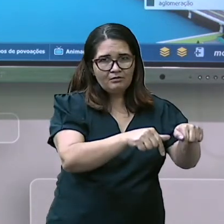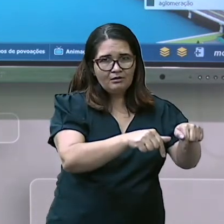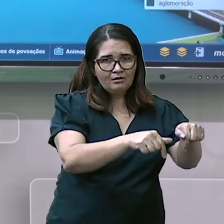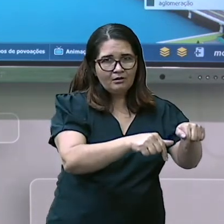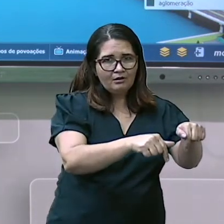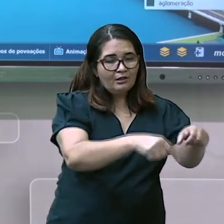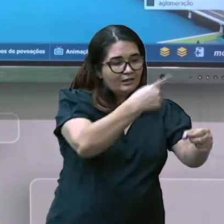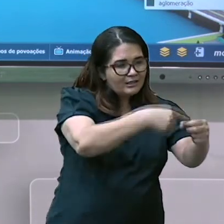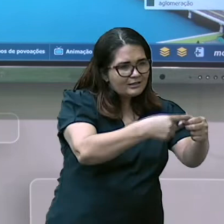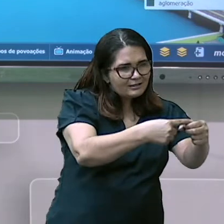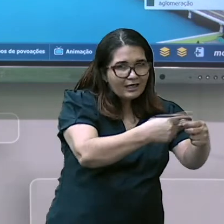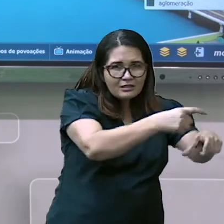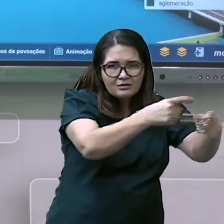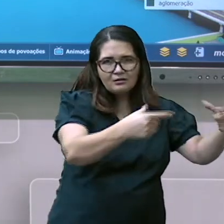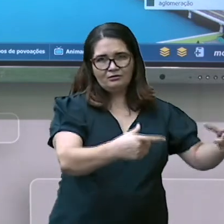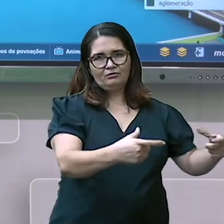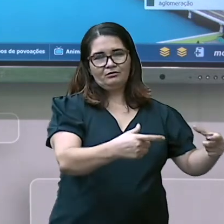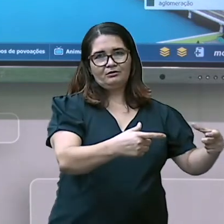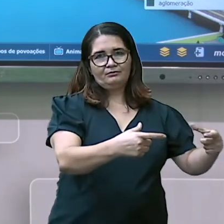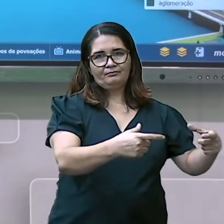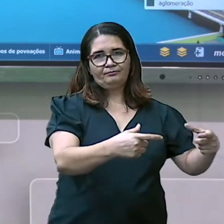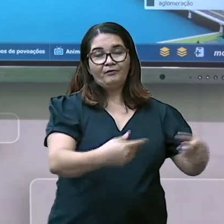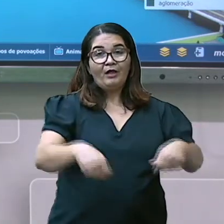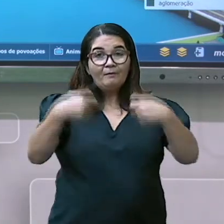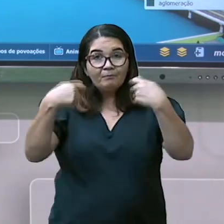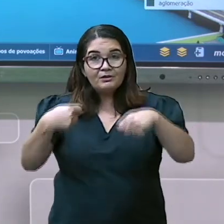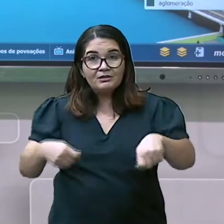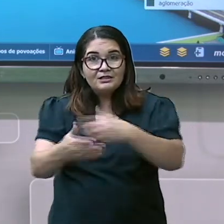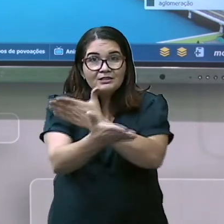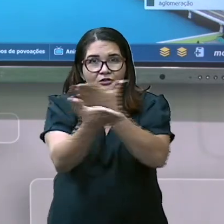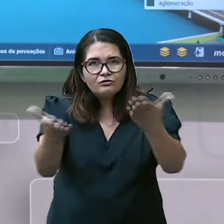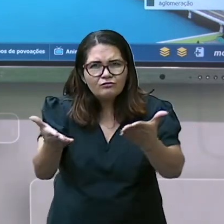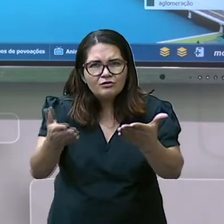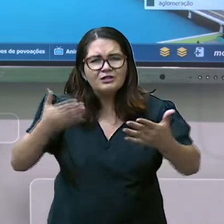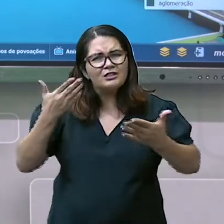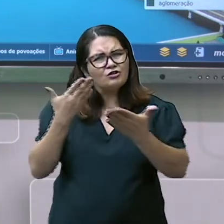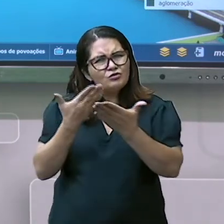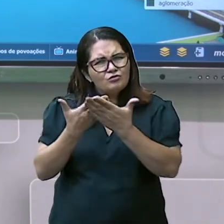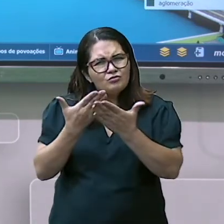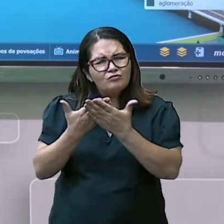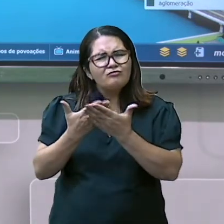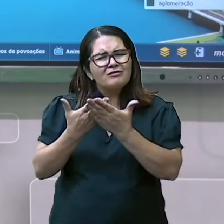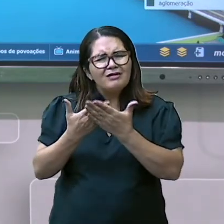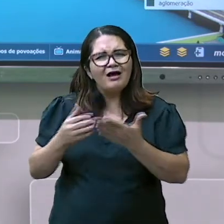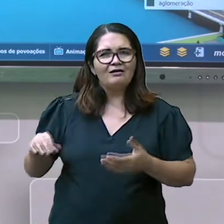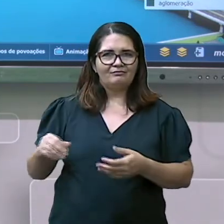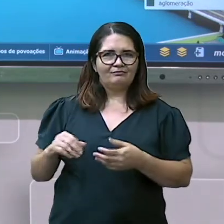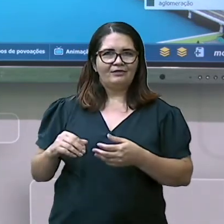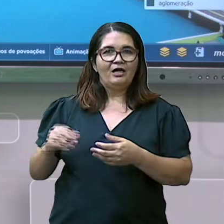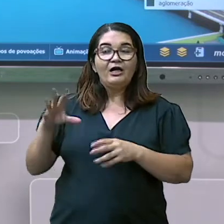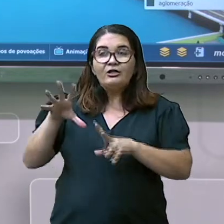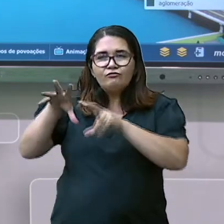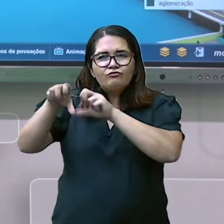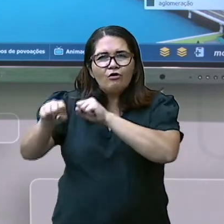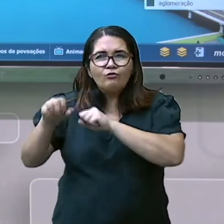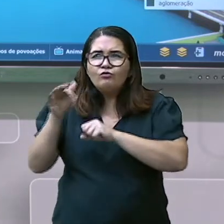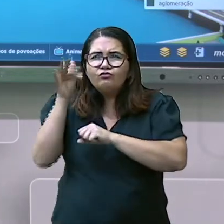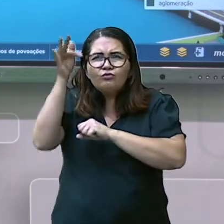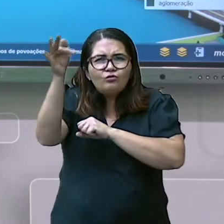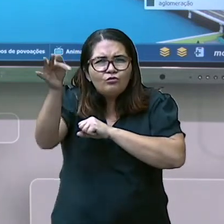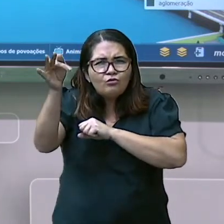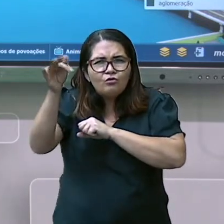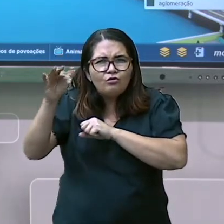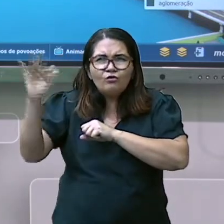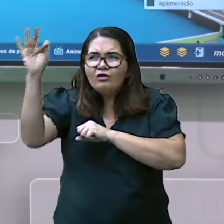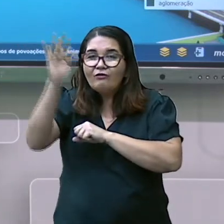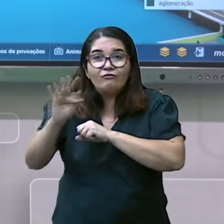e, quem sabe, você não faz um projeto bacana de solução para alguns problemas,